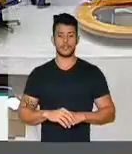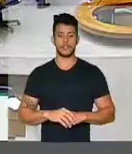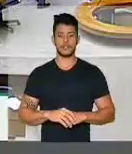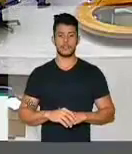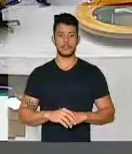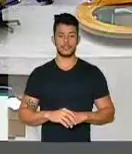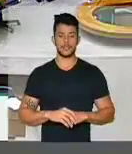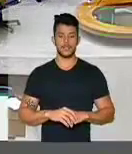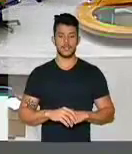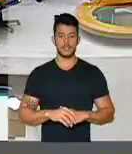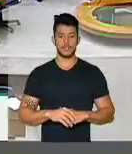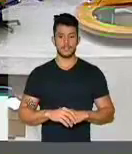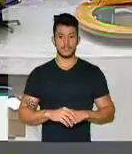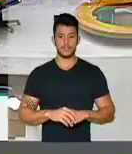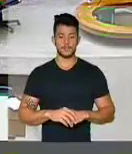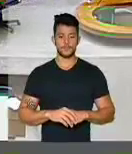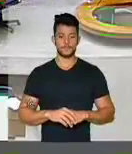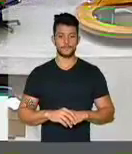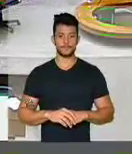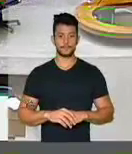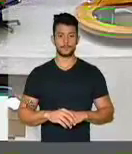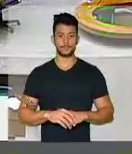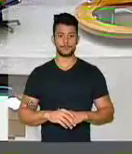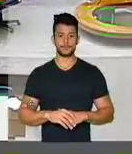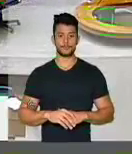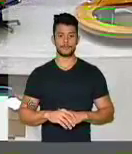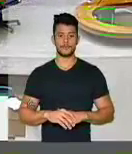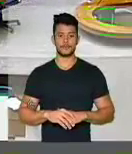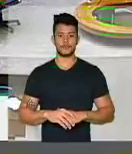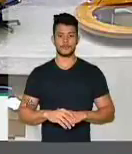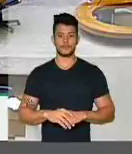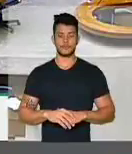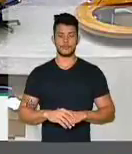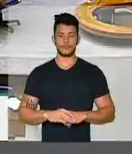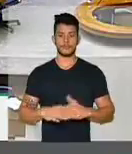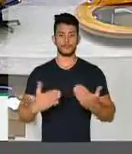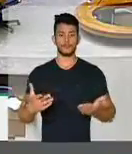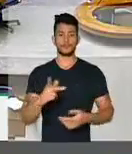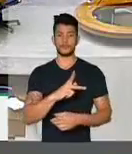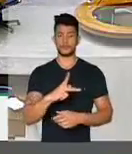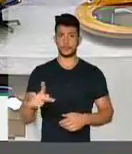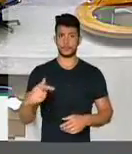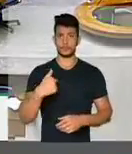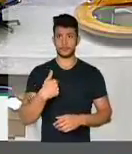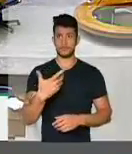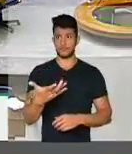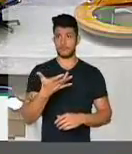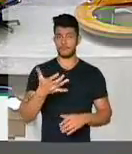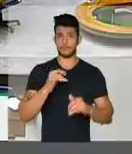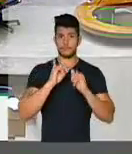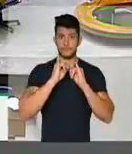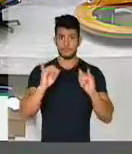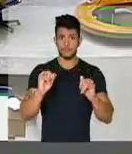Bacelar 1 minuto, depois o Flávio Tradi, 3 minutos. Senhor presidente, eu queria registrar